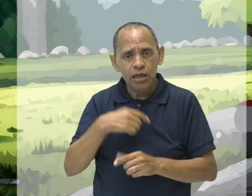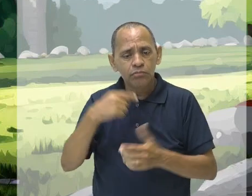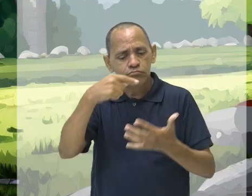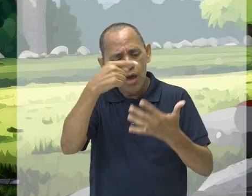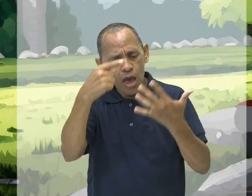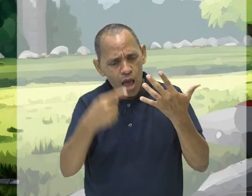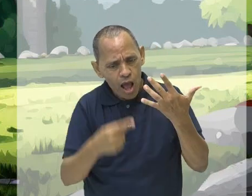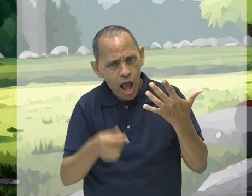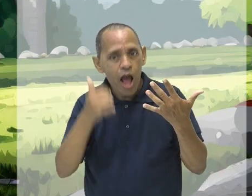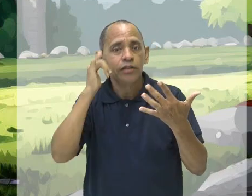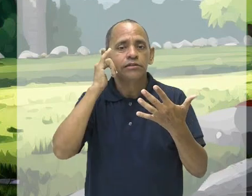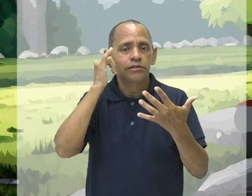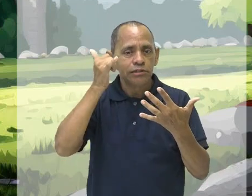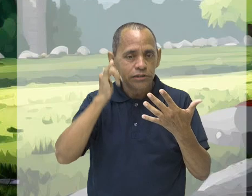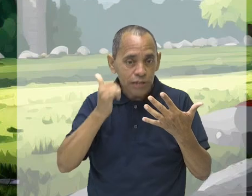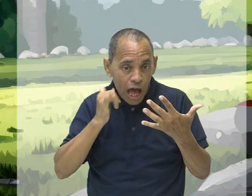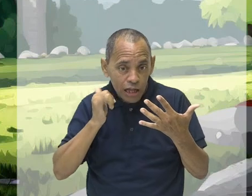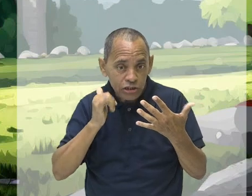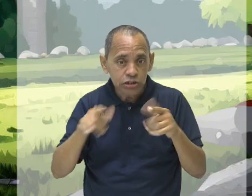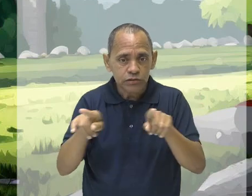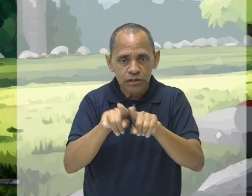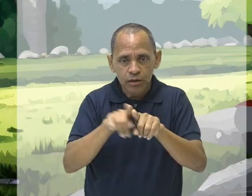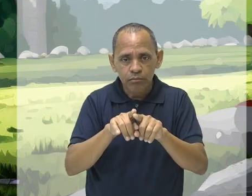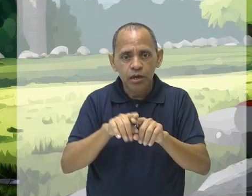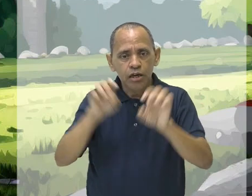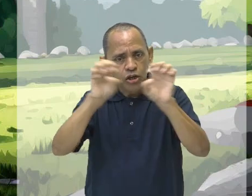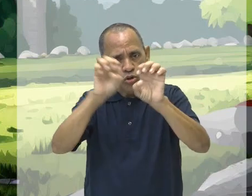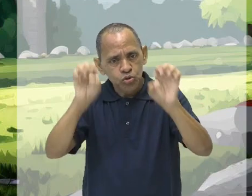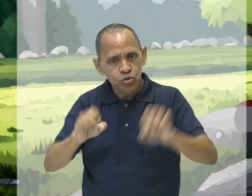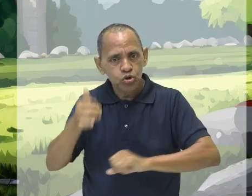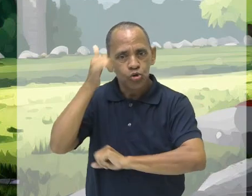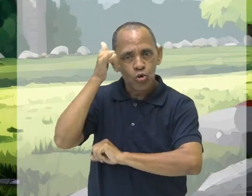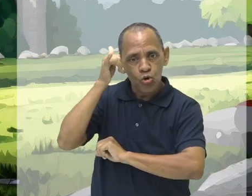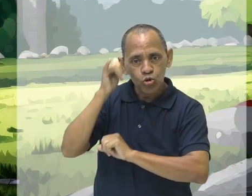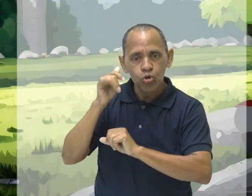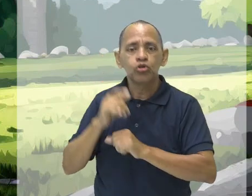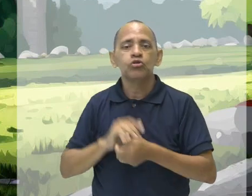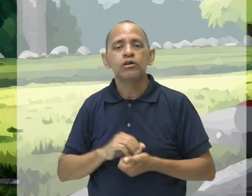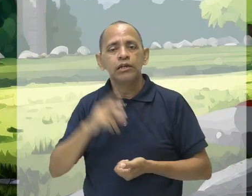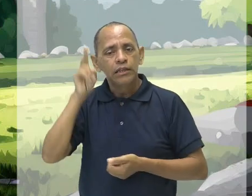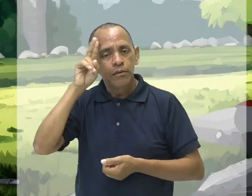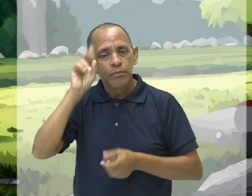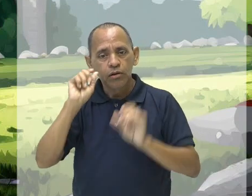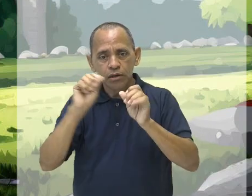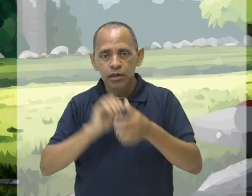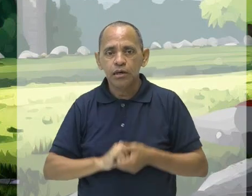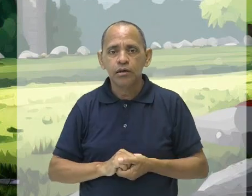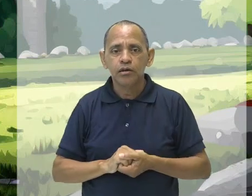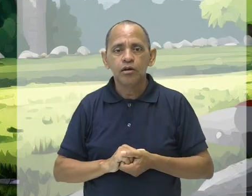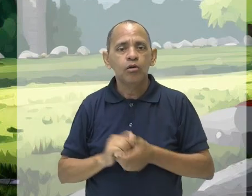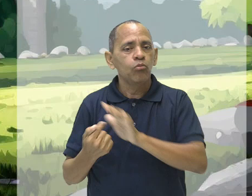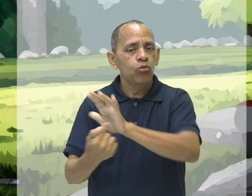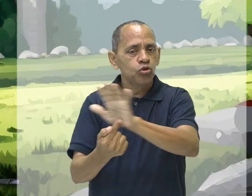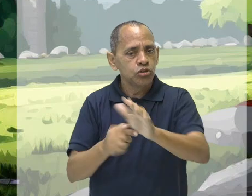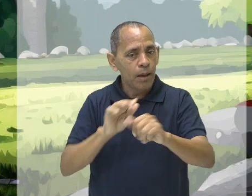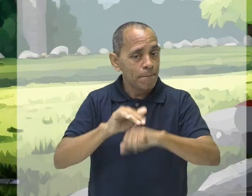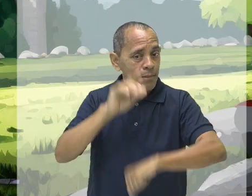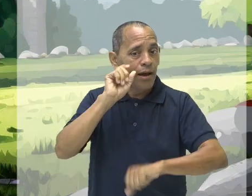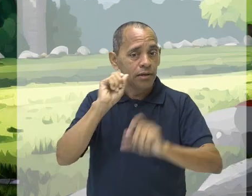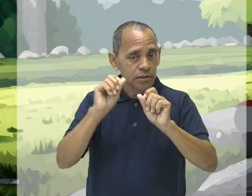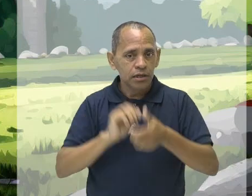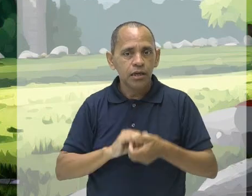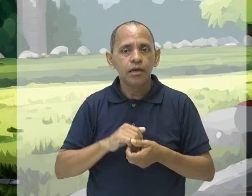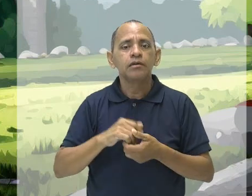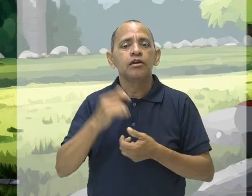da narrativa, nós vamos ter a estrutura de um conto. Então, foi mais para nós relembrarmos, né, e trazermos mais algumas informações relevantes agora